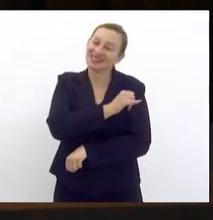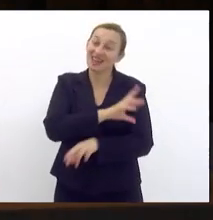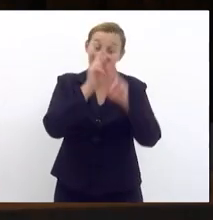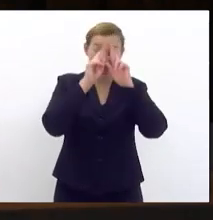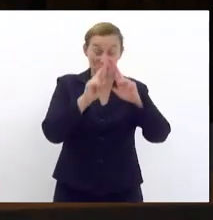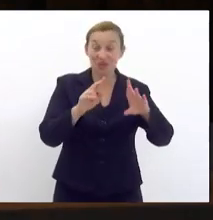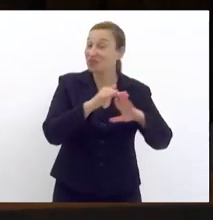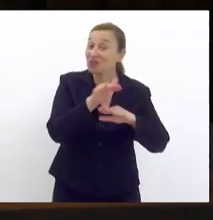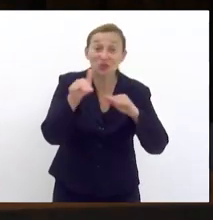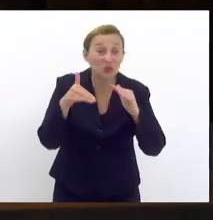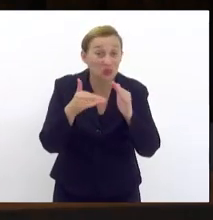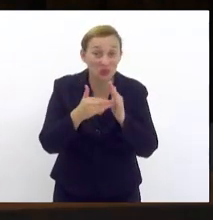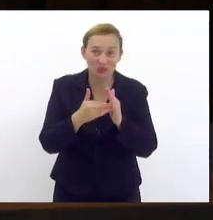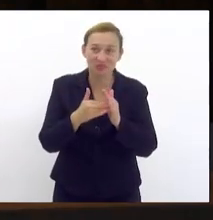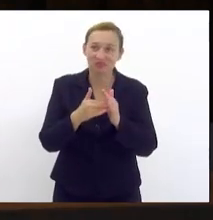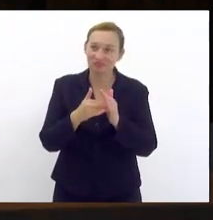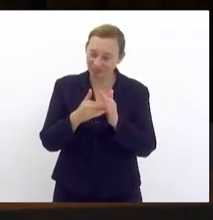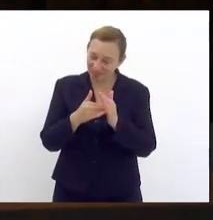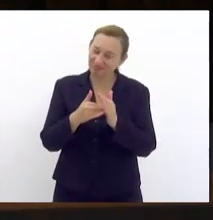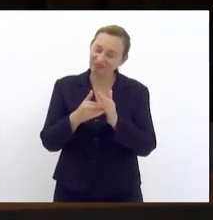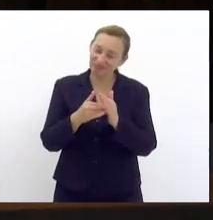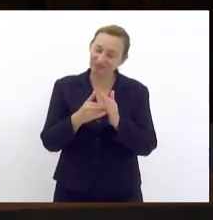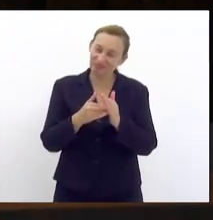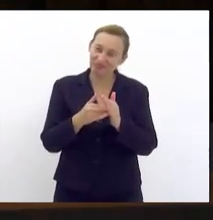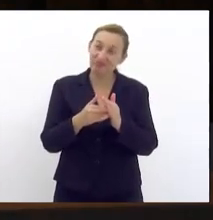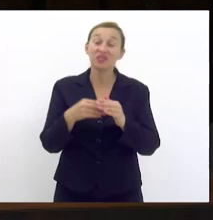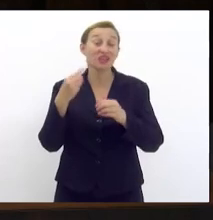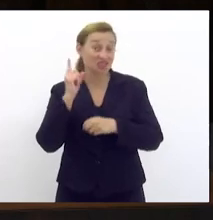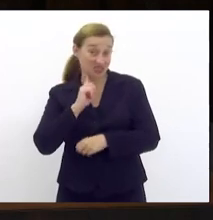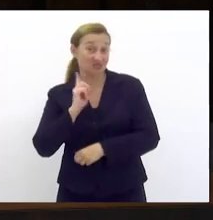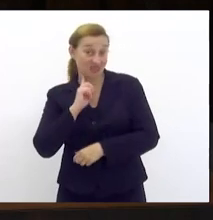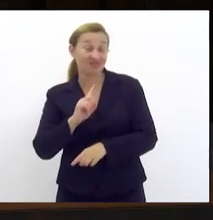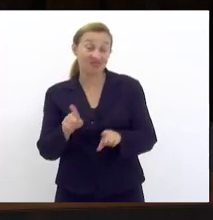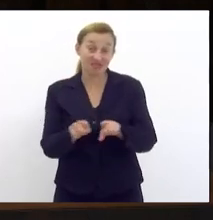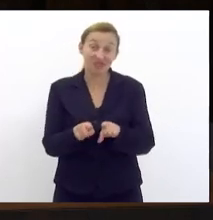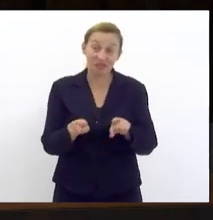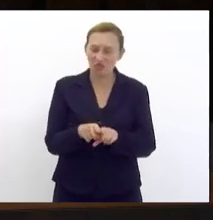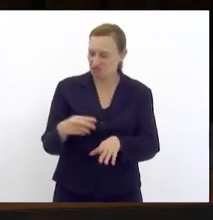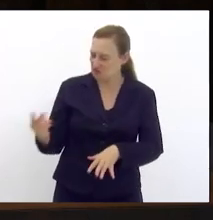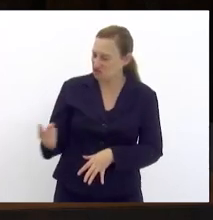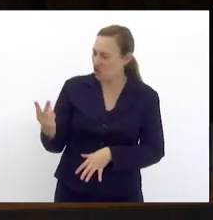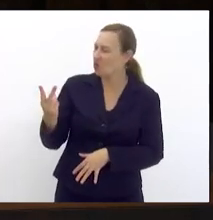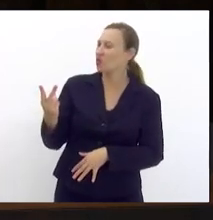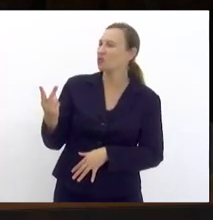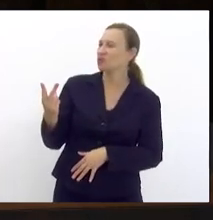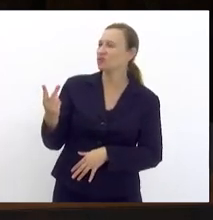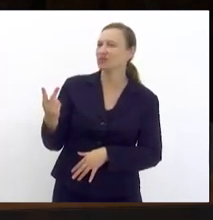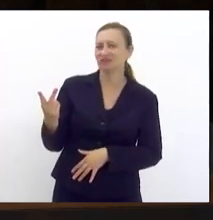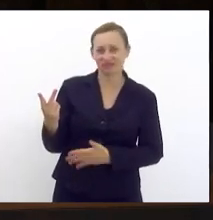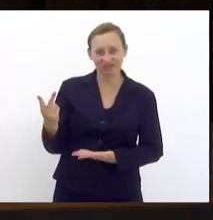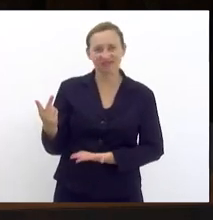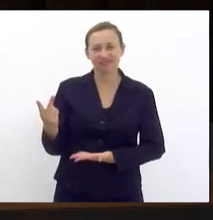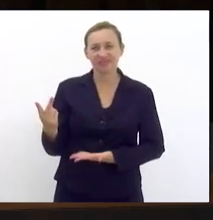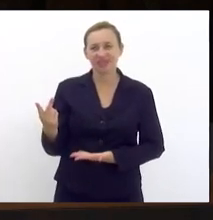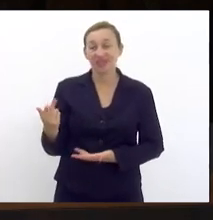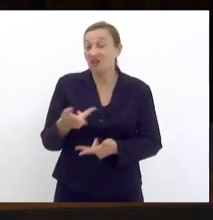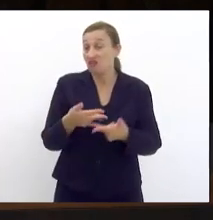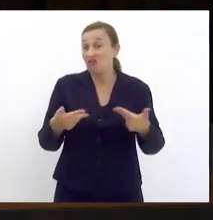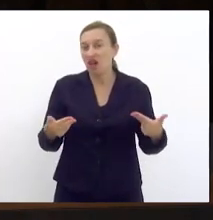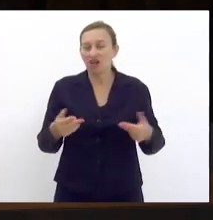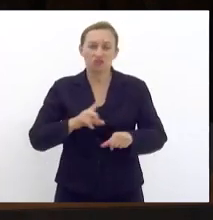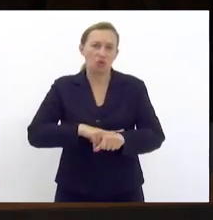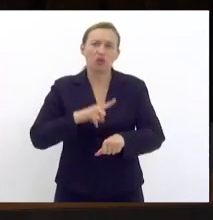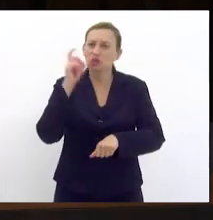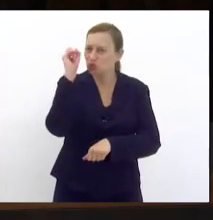respeitando a todos, Tompos. O Corpo Bombeiro de Minas também foi valoroso em várias situações,